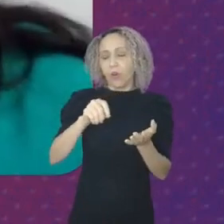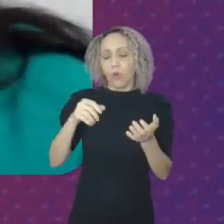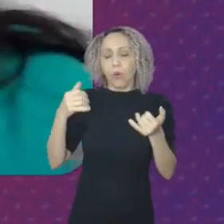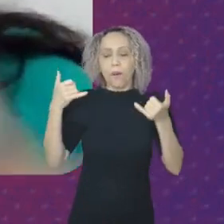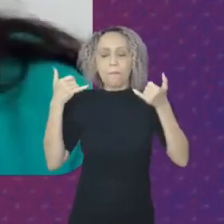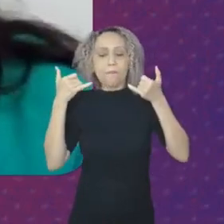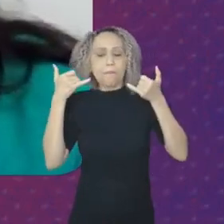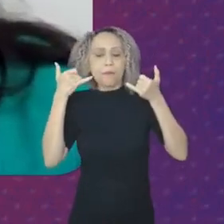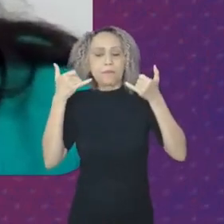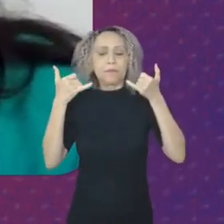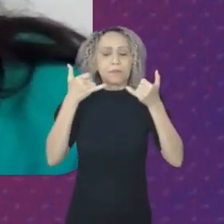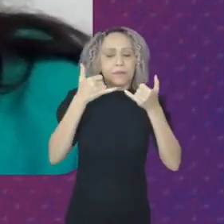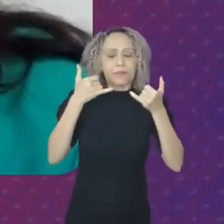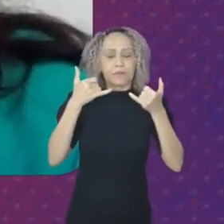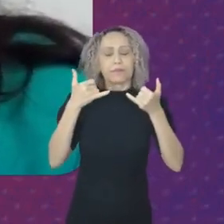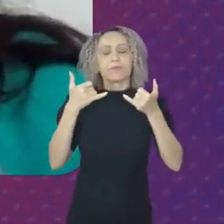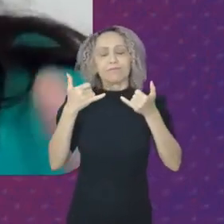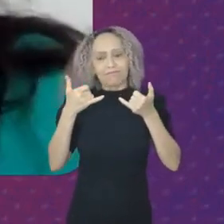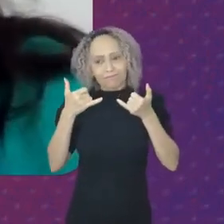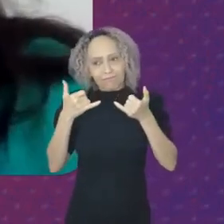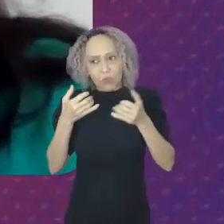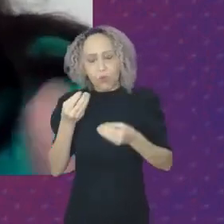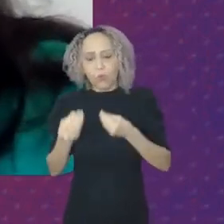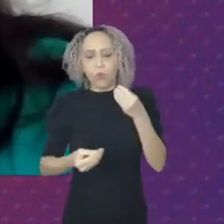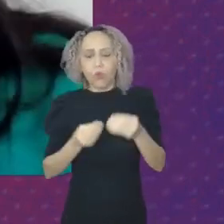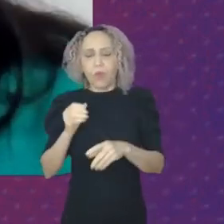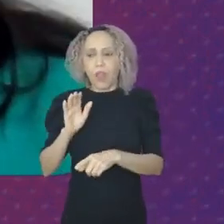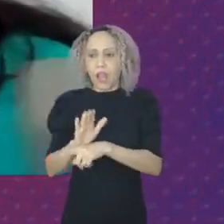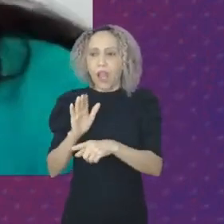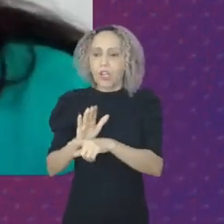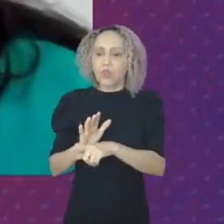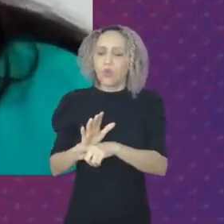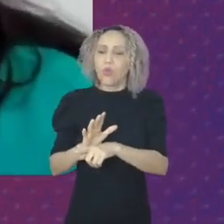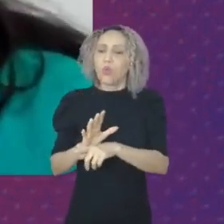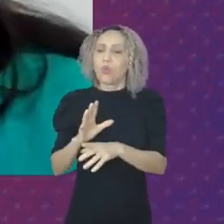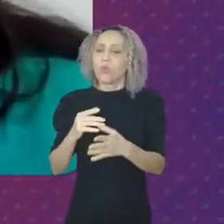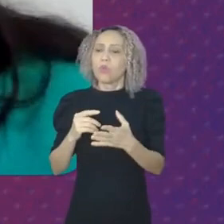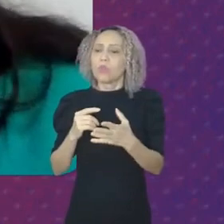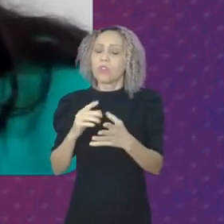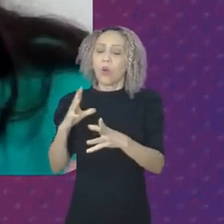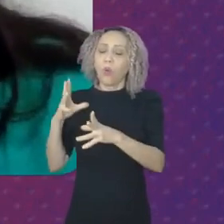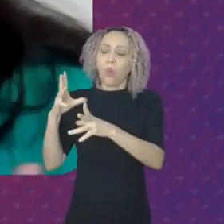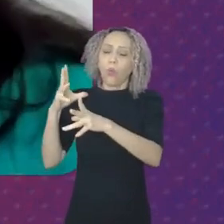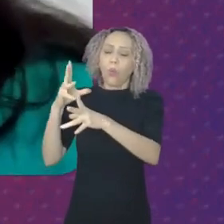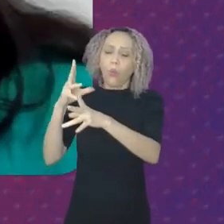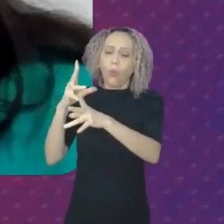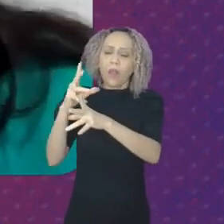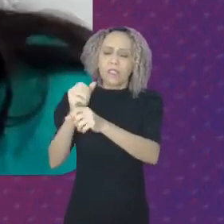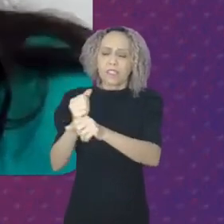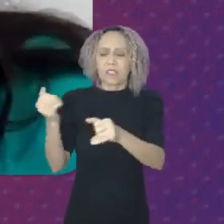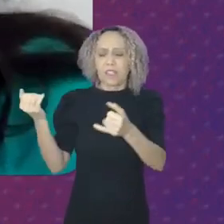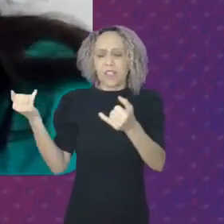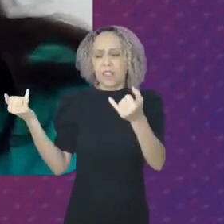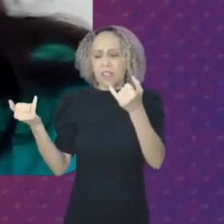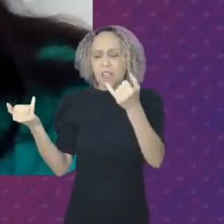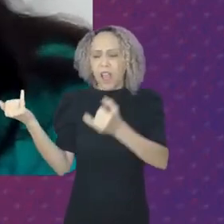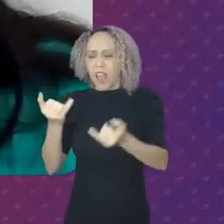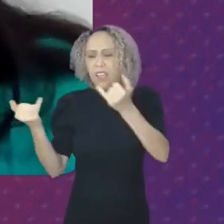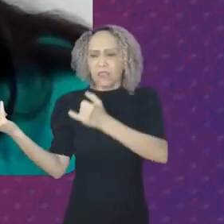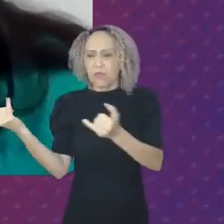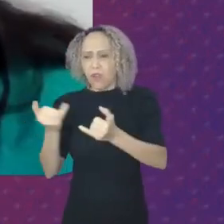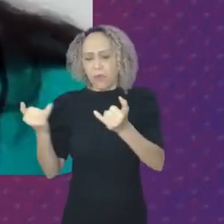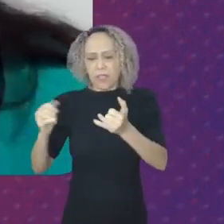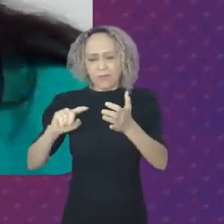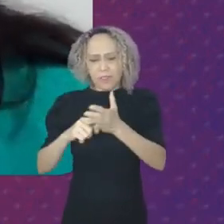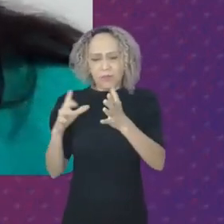direto com os indivíduos, que acabam contribuindo com a base de dados privilegiada para a formulação aí de políticas nessas